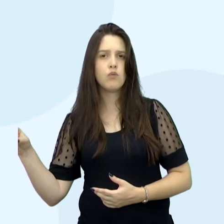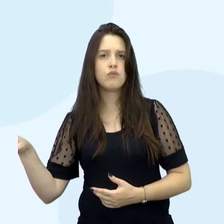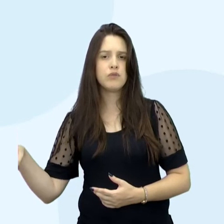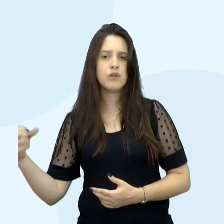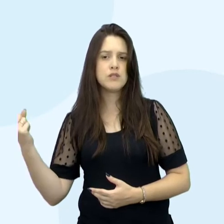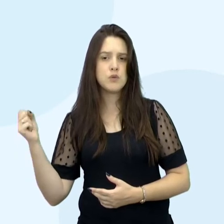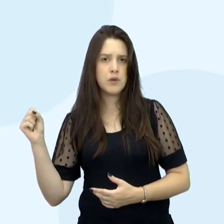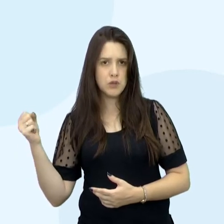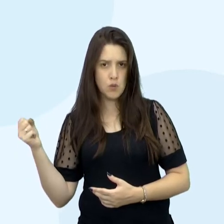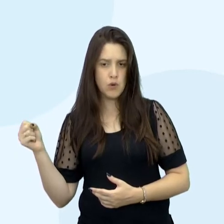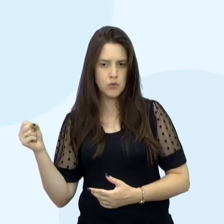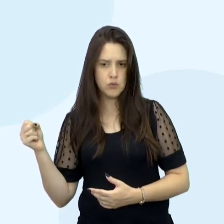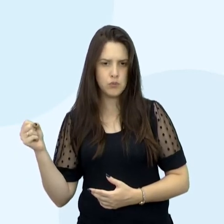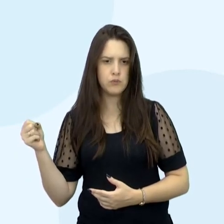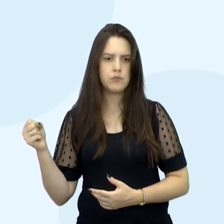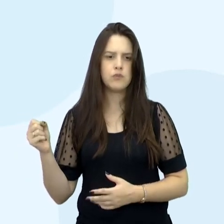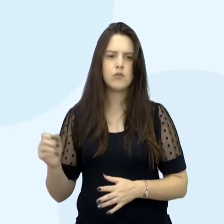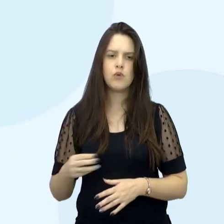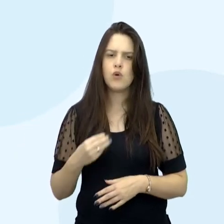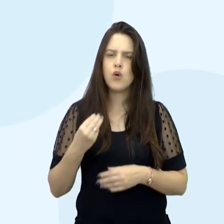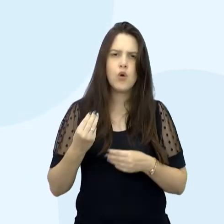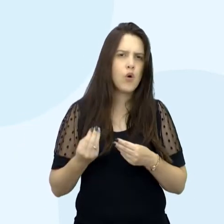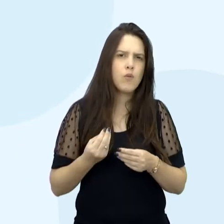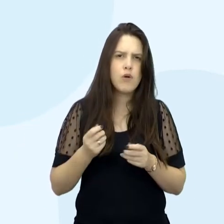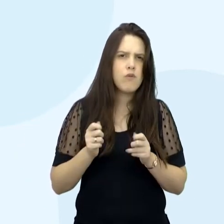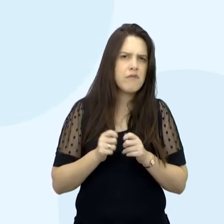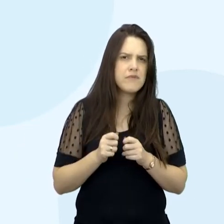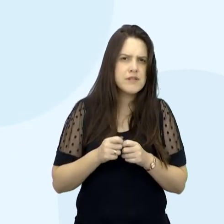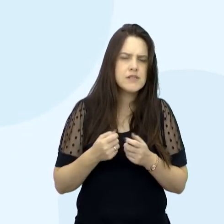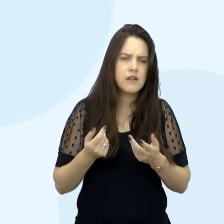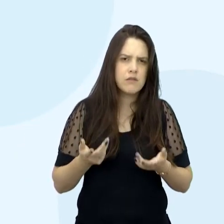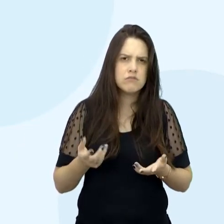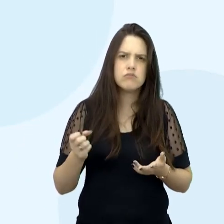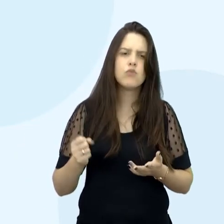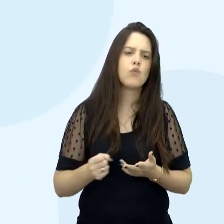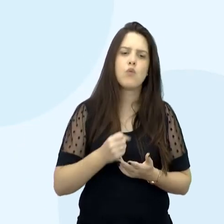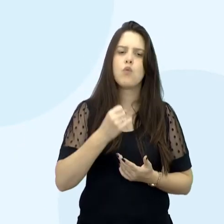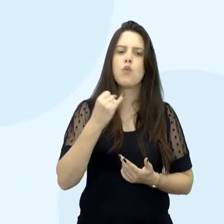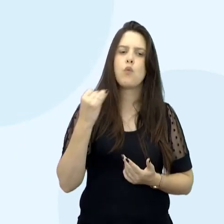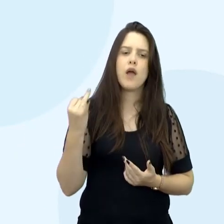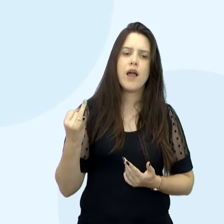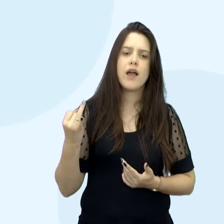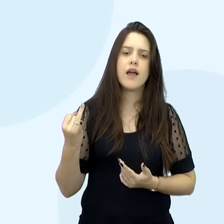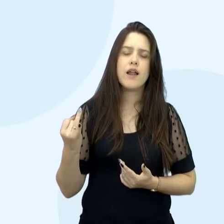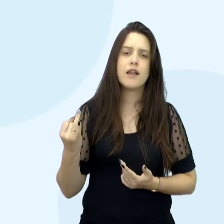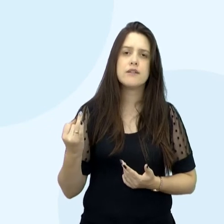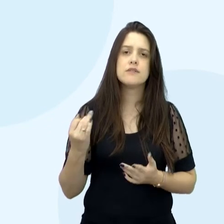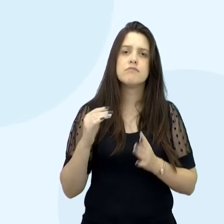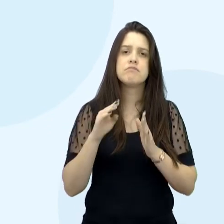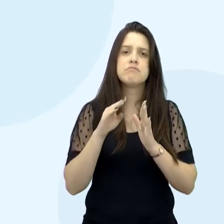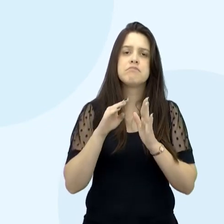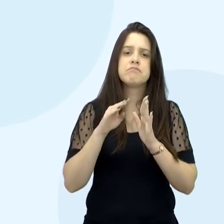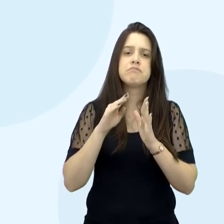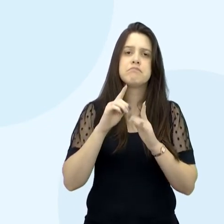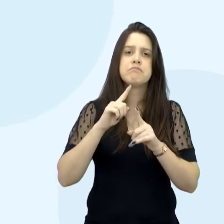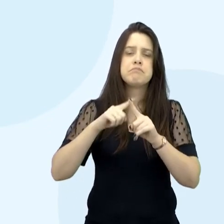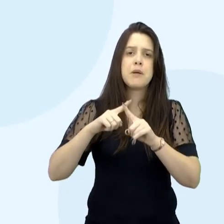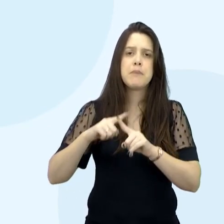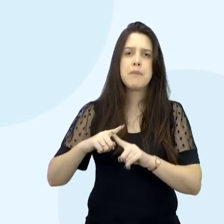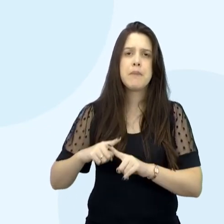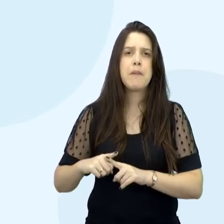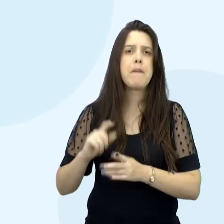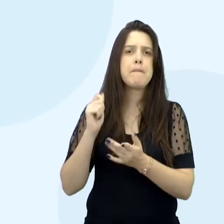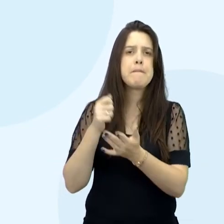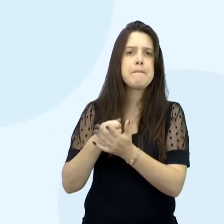131,58. Como que eu vou saber quais são as parcelas, quanto que ele vai